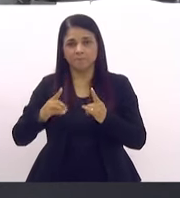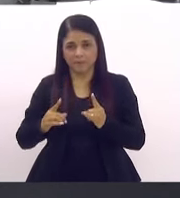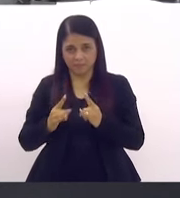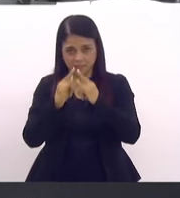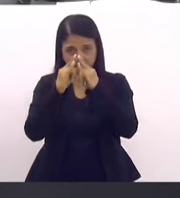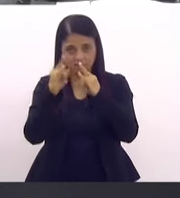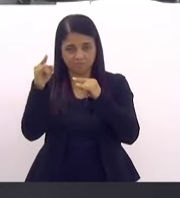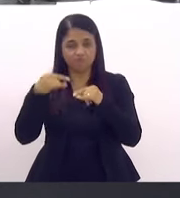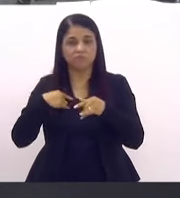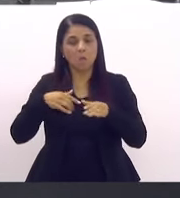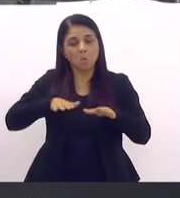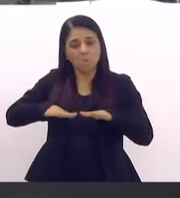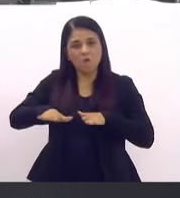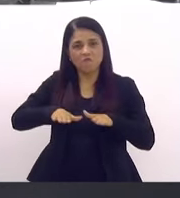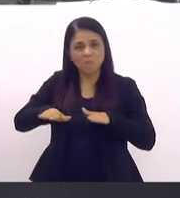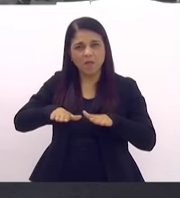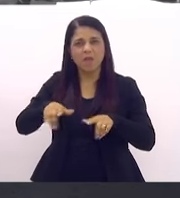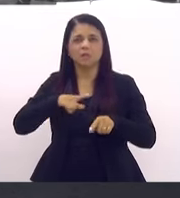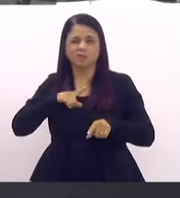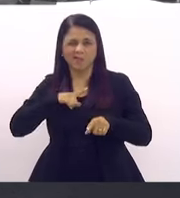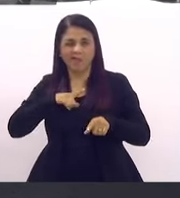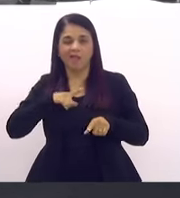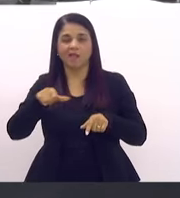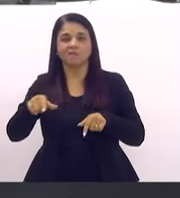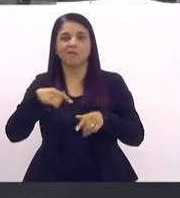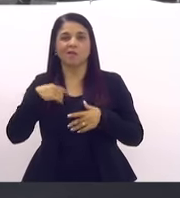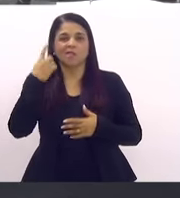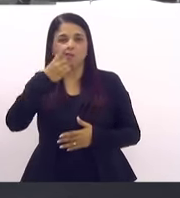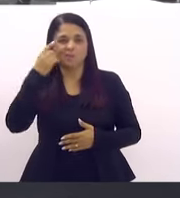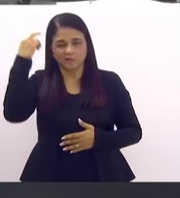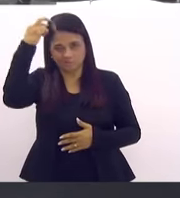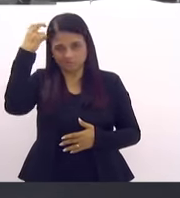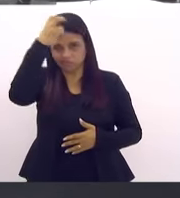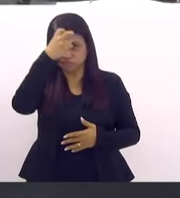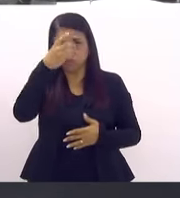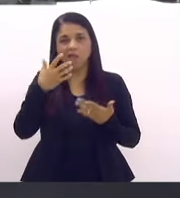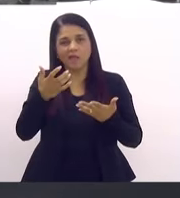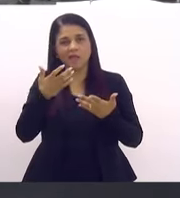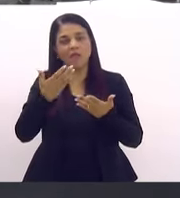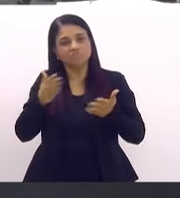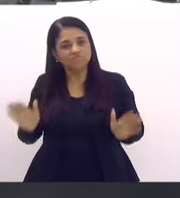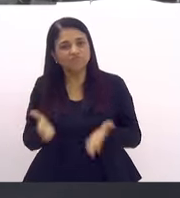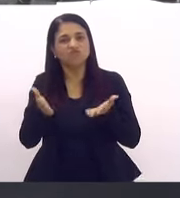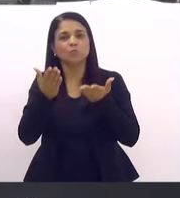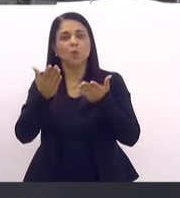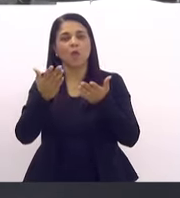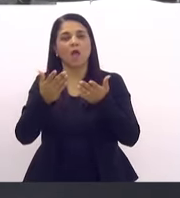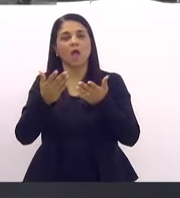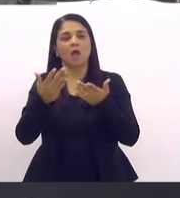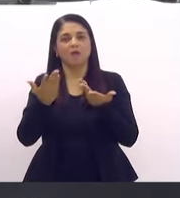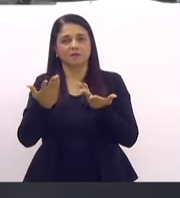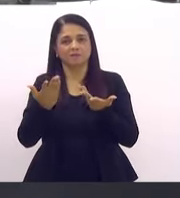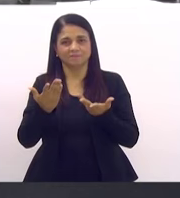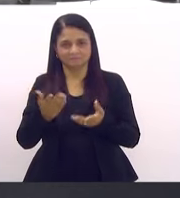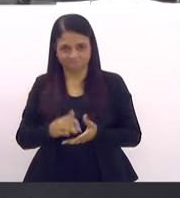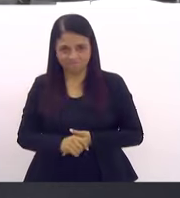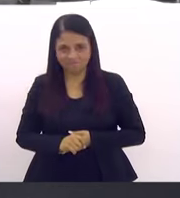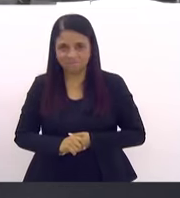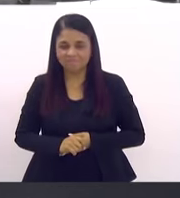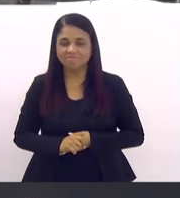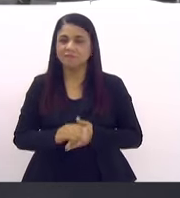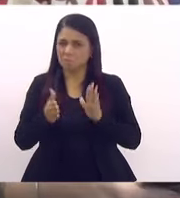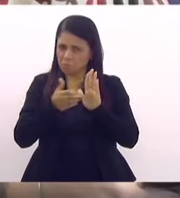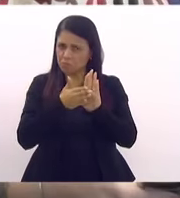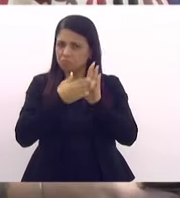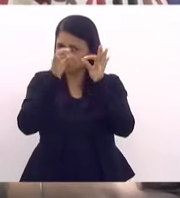muito... Né? Então, acho que a deputada Verônica quer estimular, né, essa prática. Não, é justa a proposta. Eu lendo aqui, eu até vejo. O